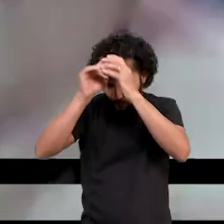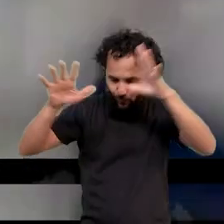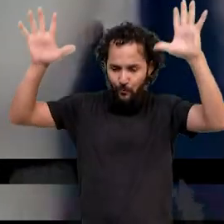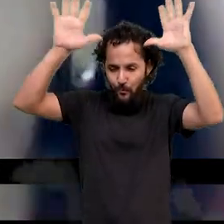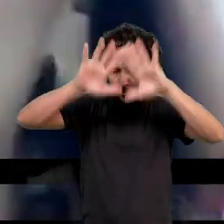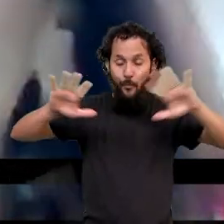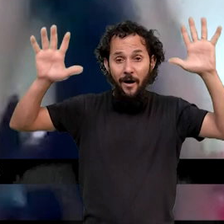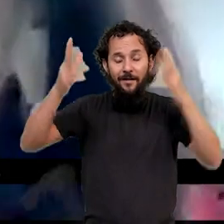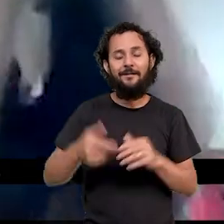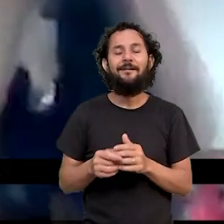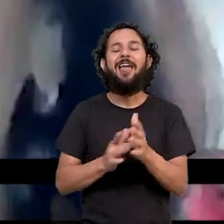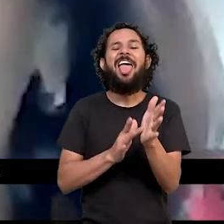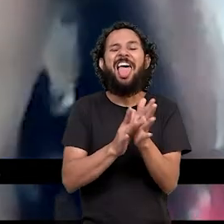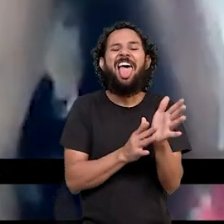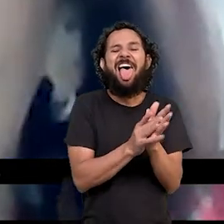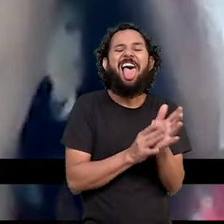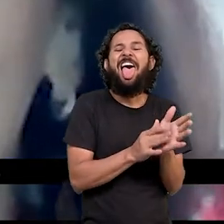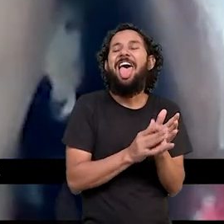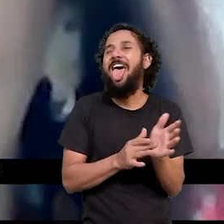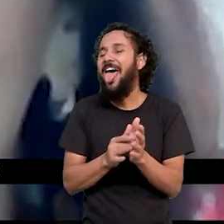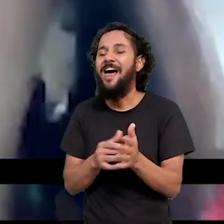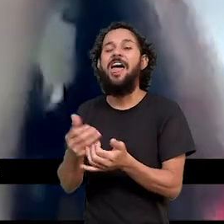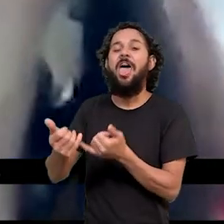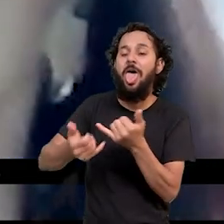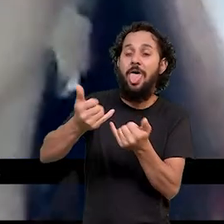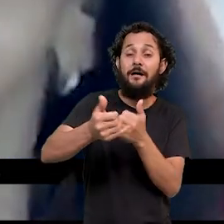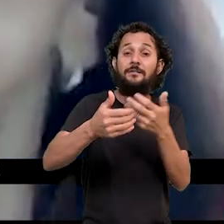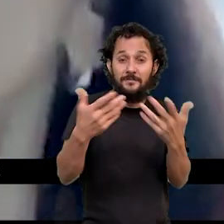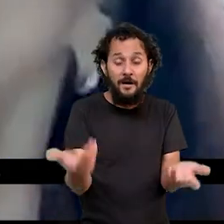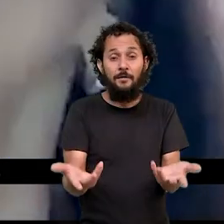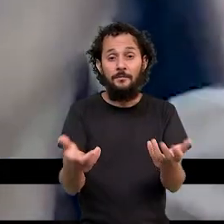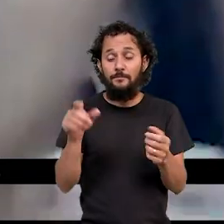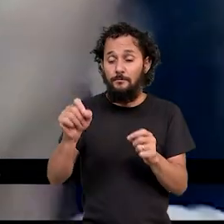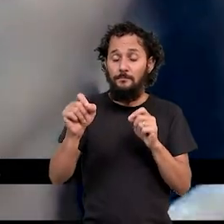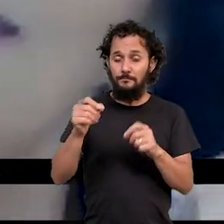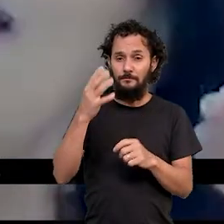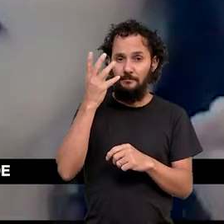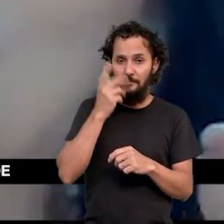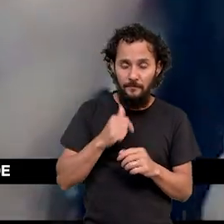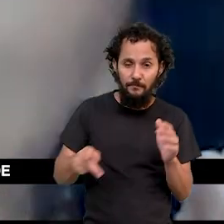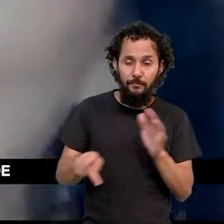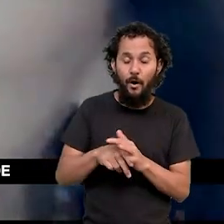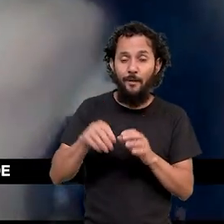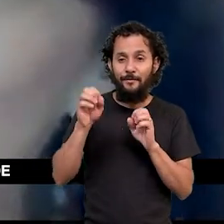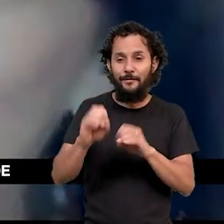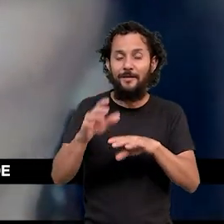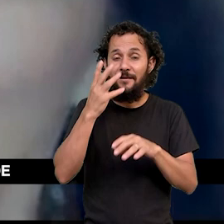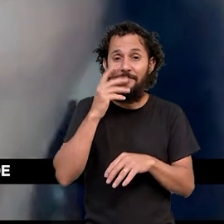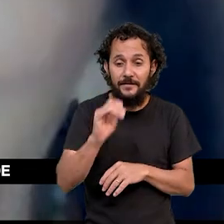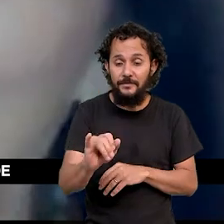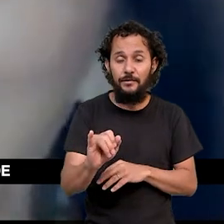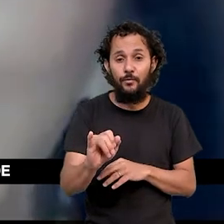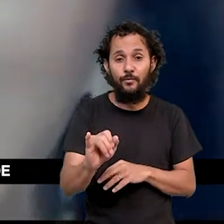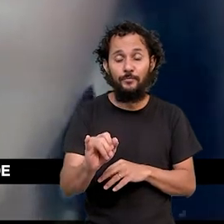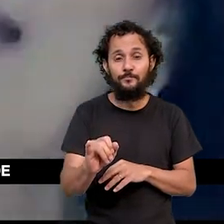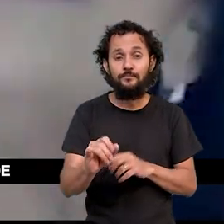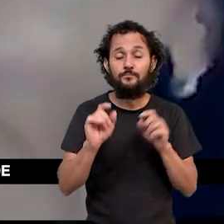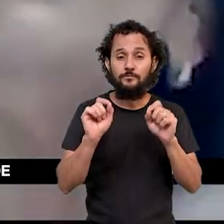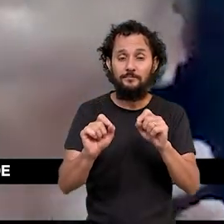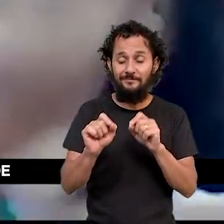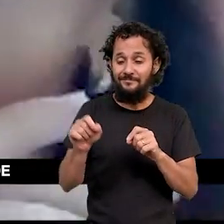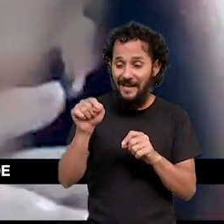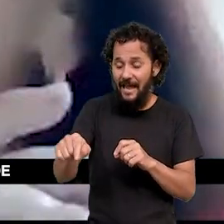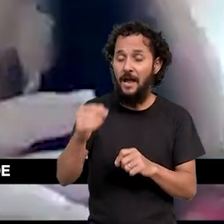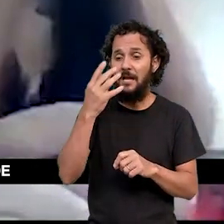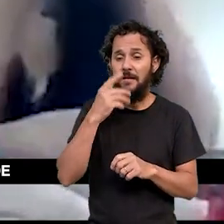é lugar de faz de conta. Então, as crianças da educação infantil, elas